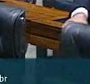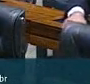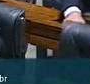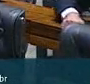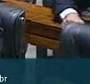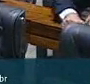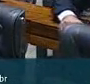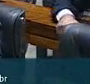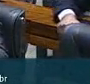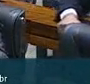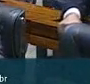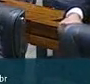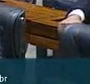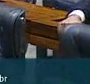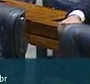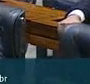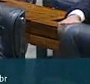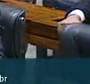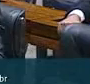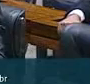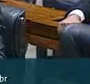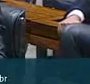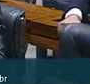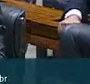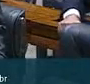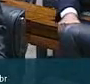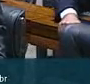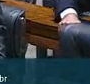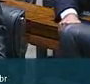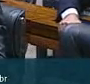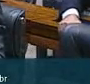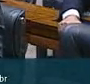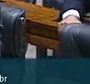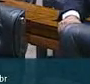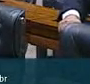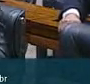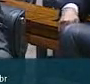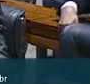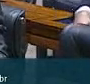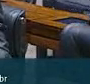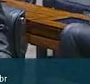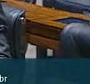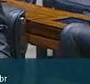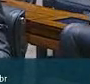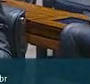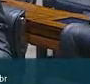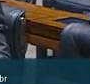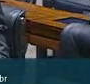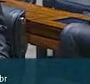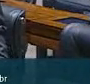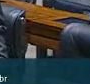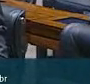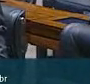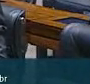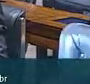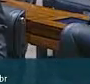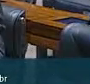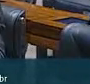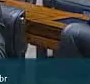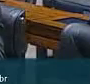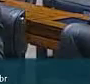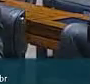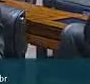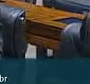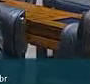abertura. Quórum esse que não existe agora, em número suficiente, senador, portanto, não poderia ser aberta essa sessão do Senado,